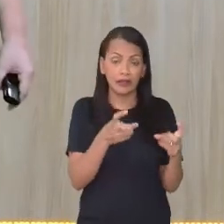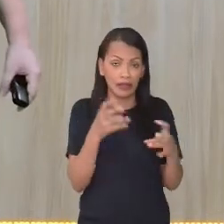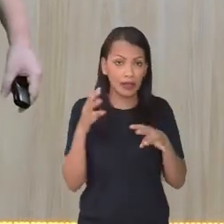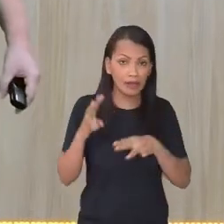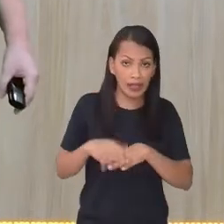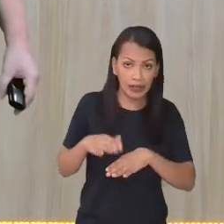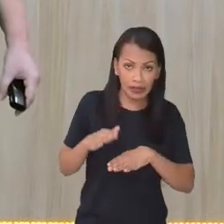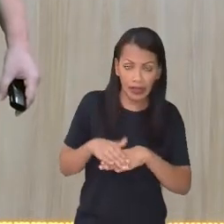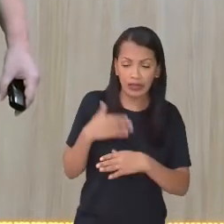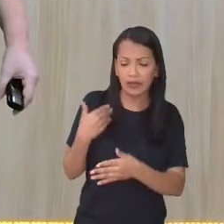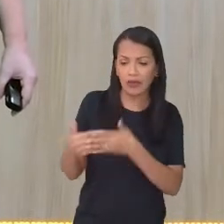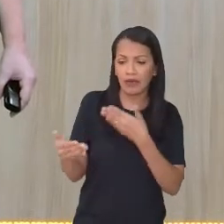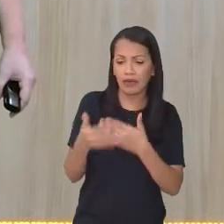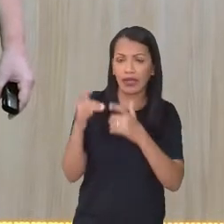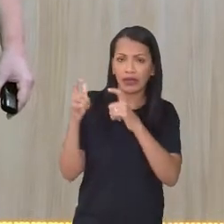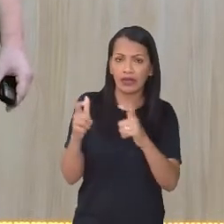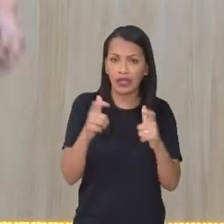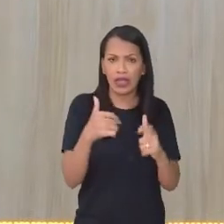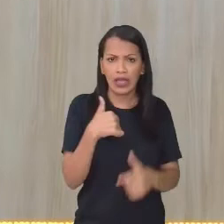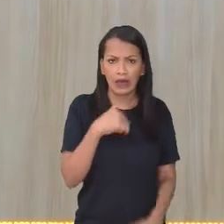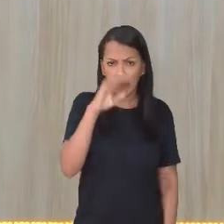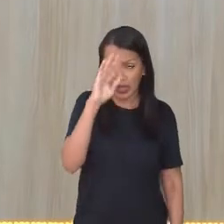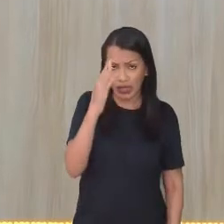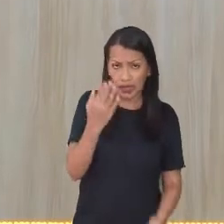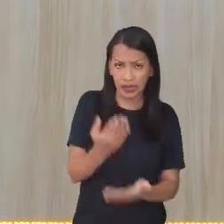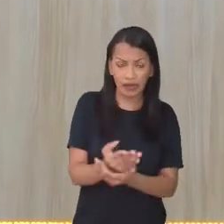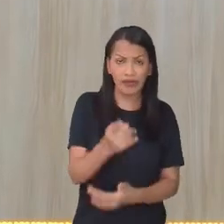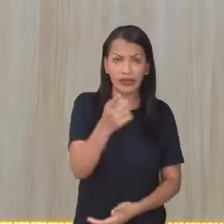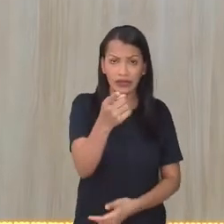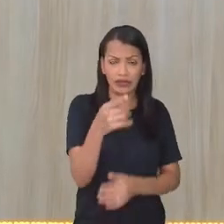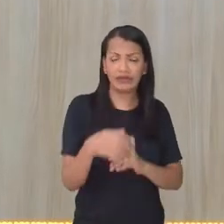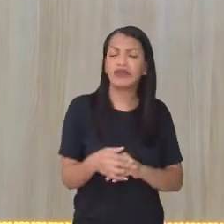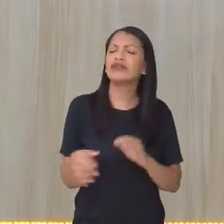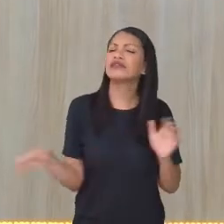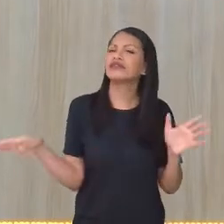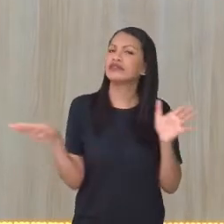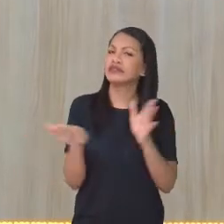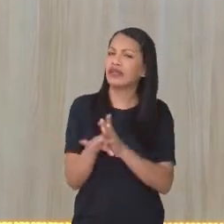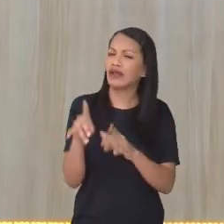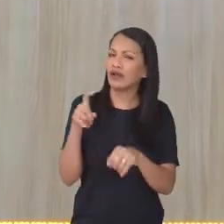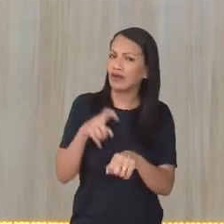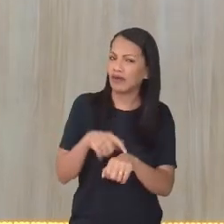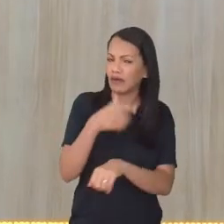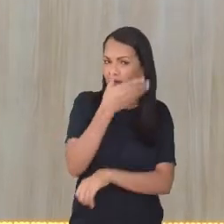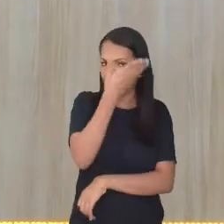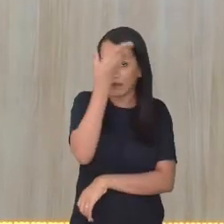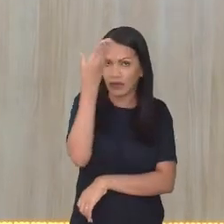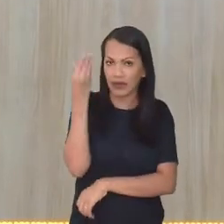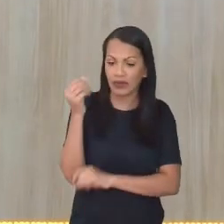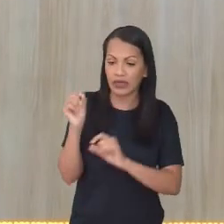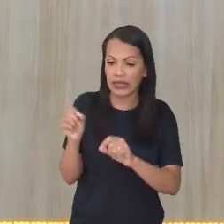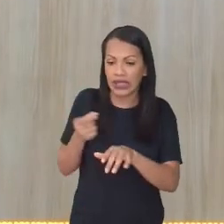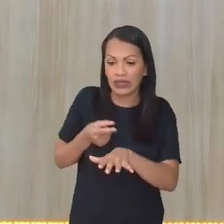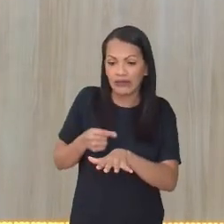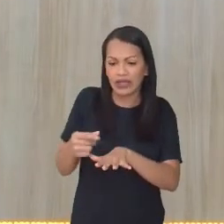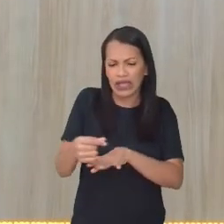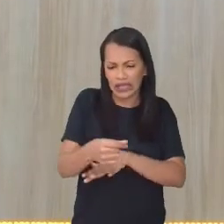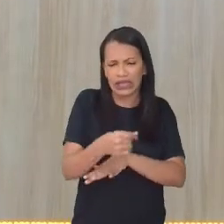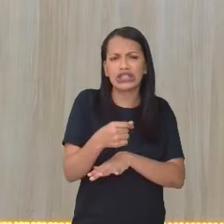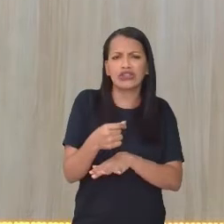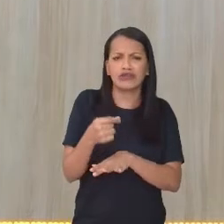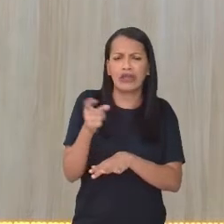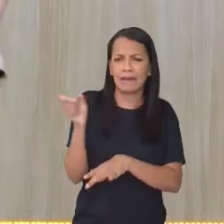acredito em você. Você vai chegar uma hora e esquecer dessa fake news